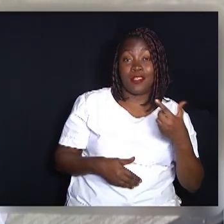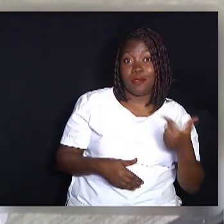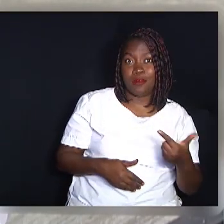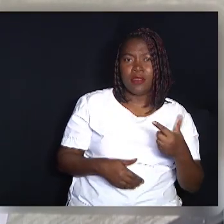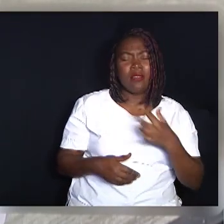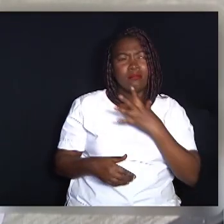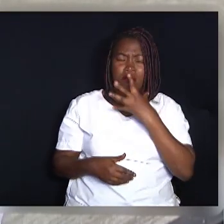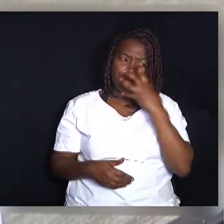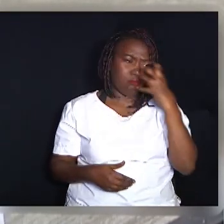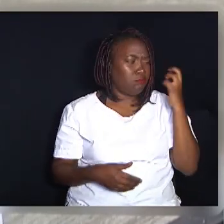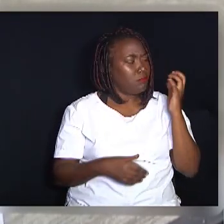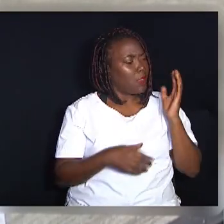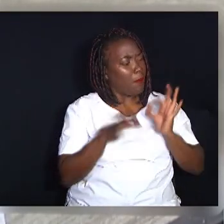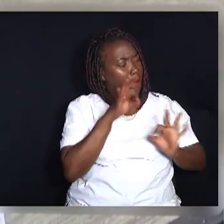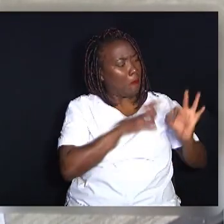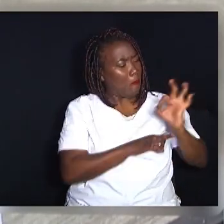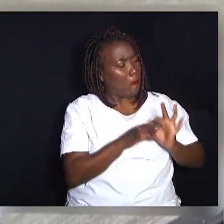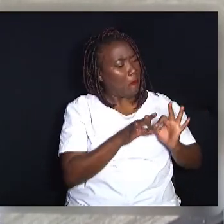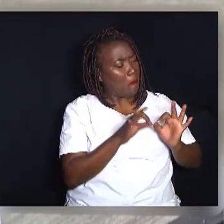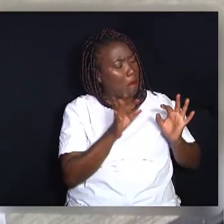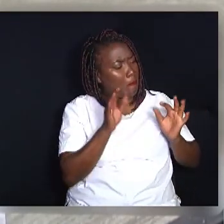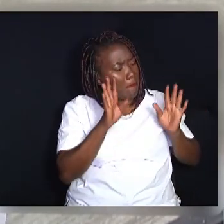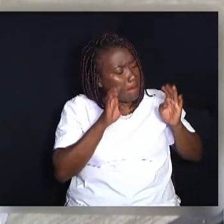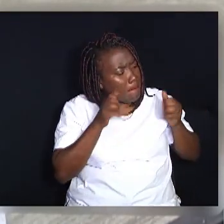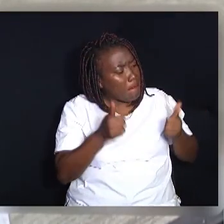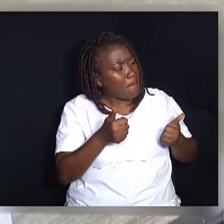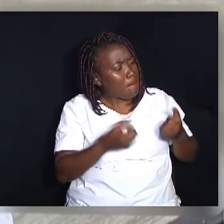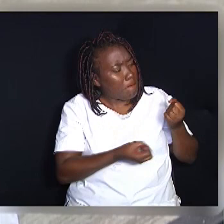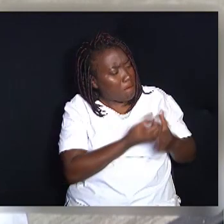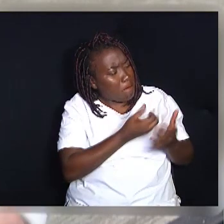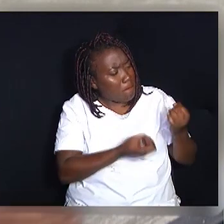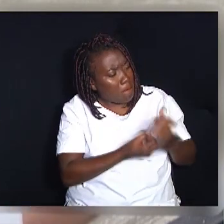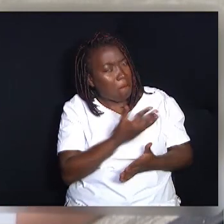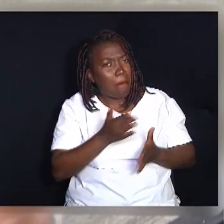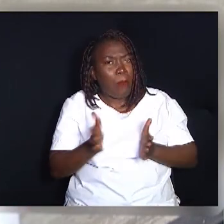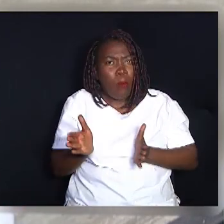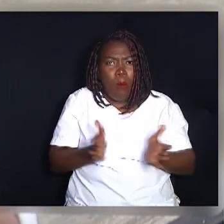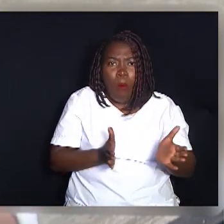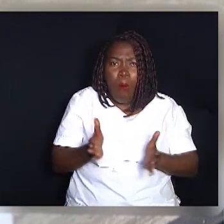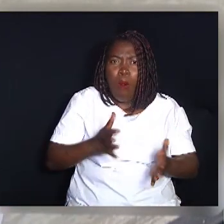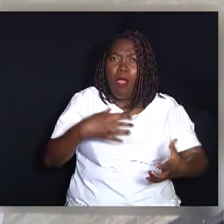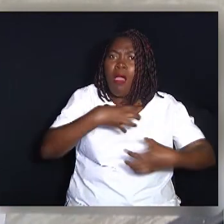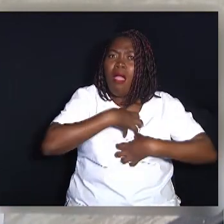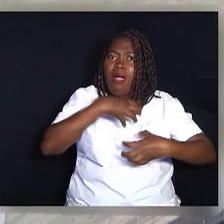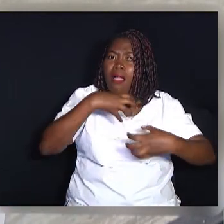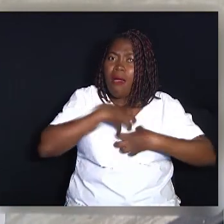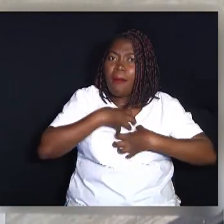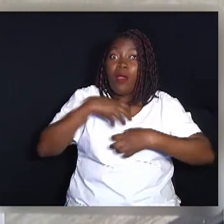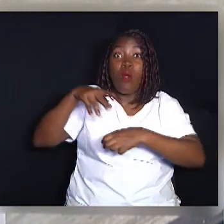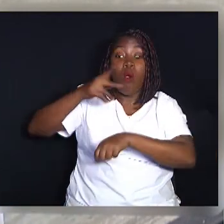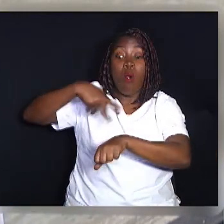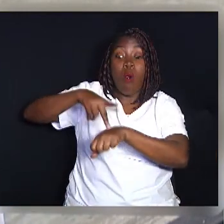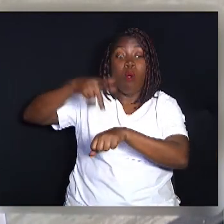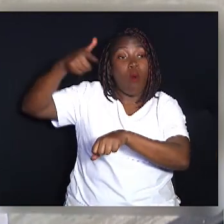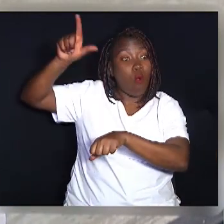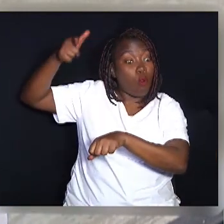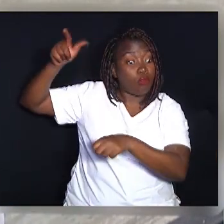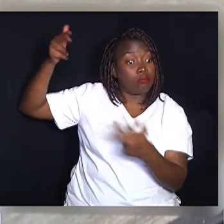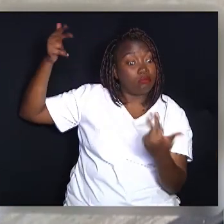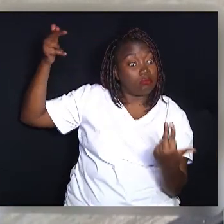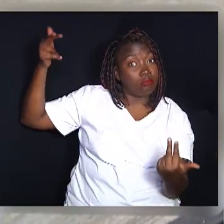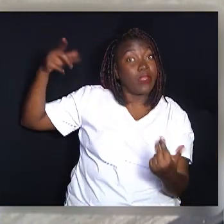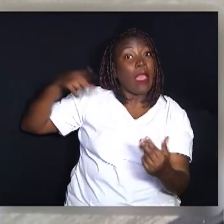bem elaborado, conduzido com uma metodologia que é adotada em outros países e que tem uma